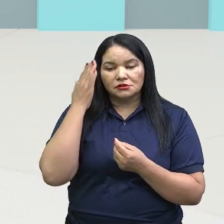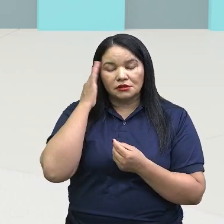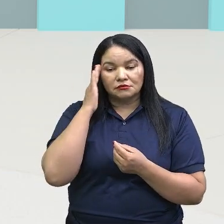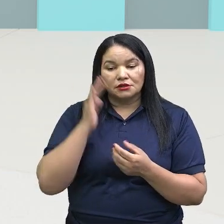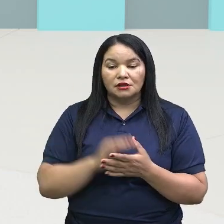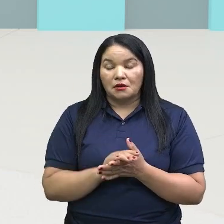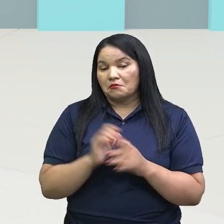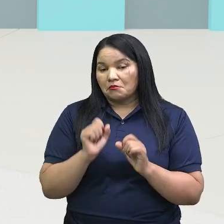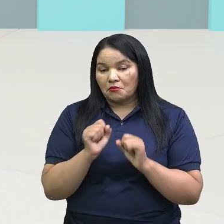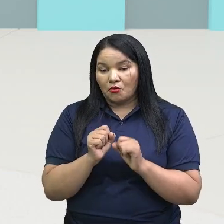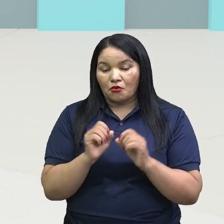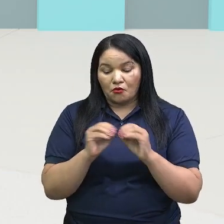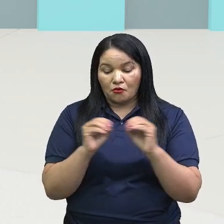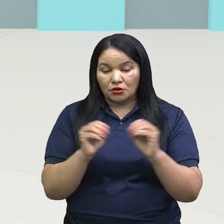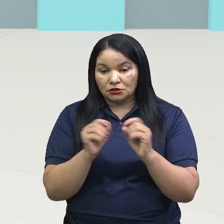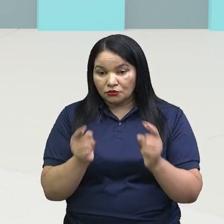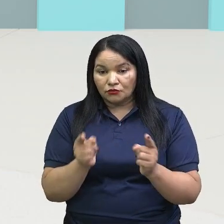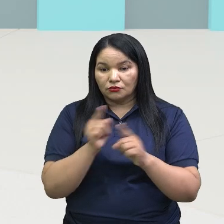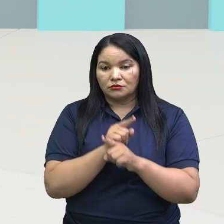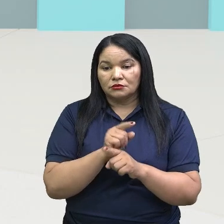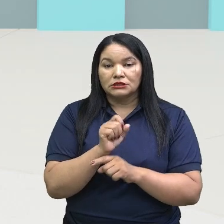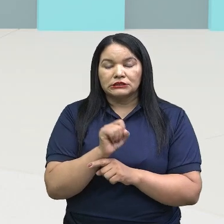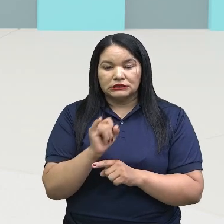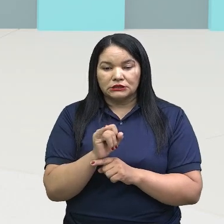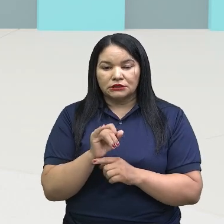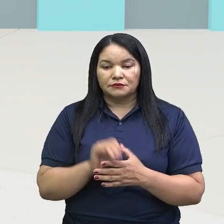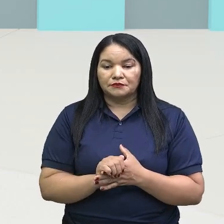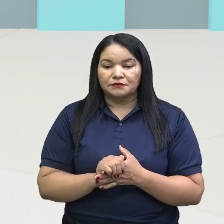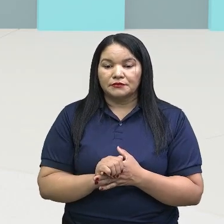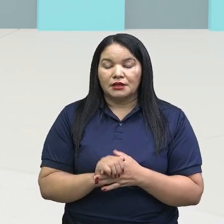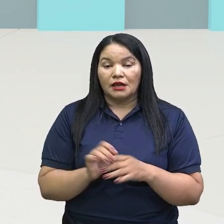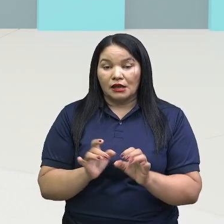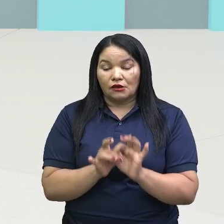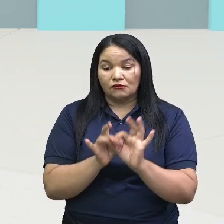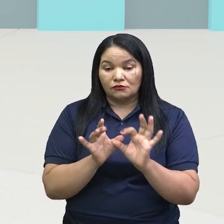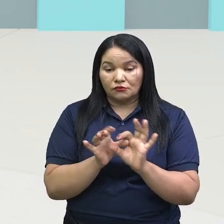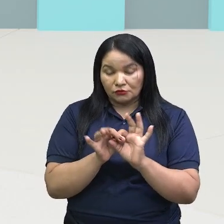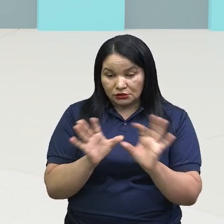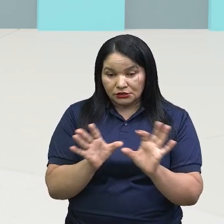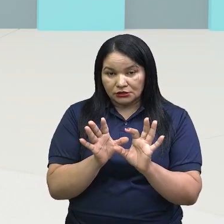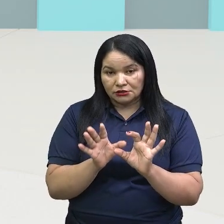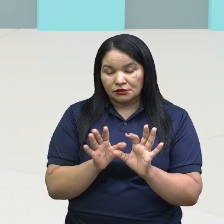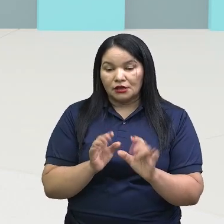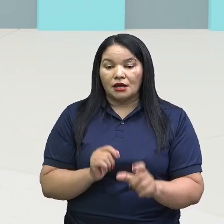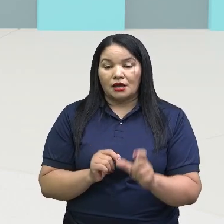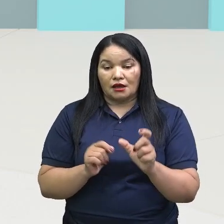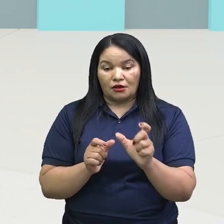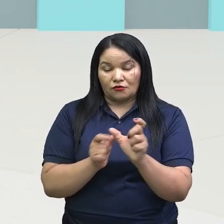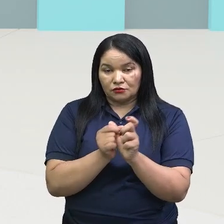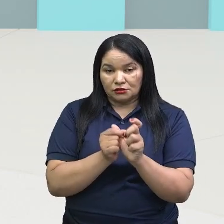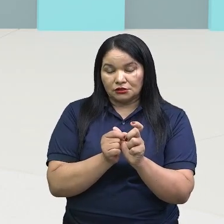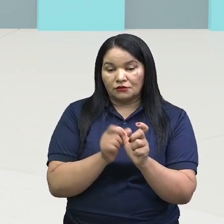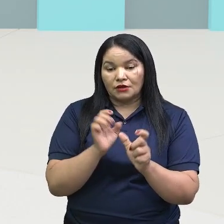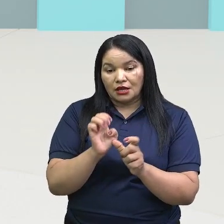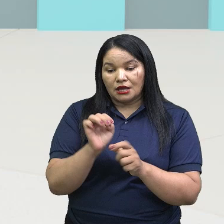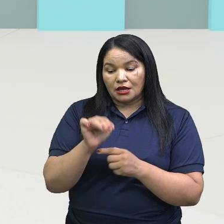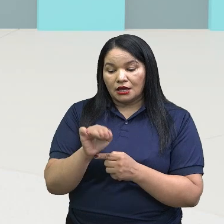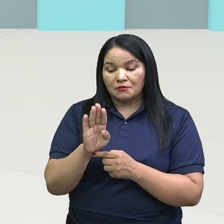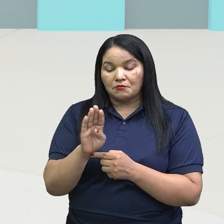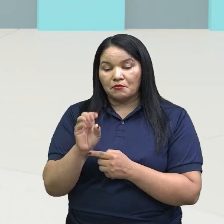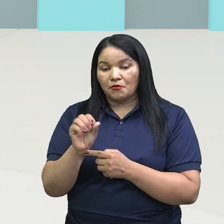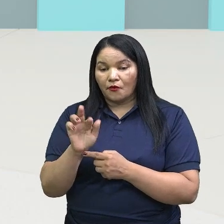o inverso dela. Se ela é concessiva, lembra lá das conjunções? Embora se esforçasse